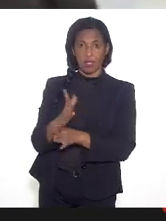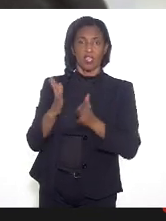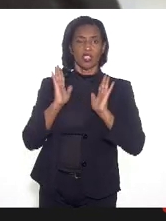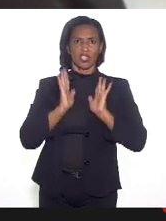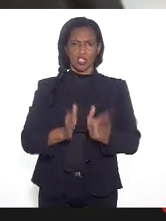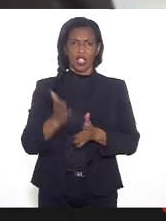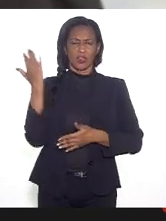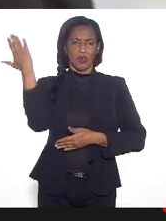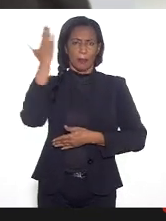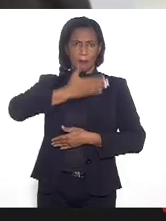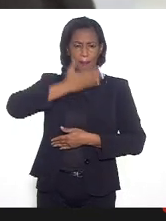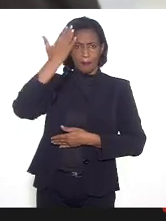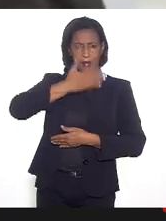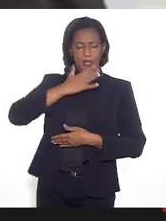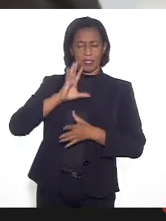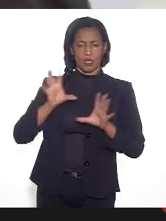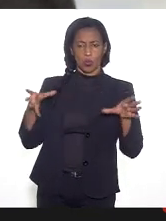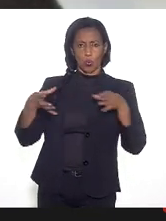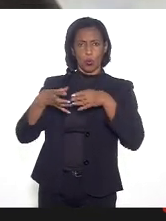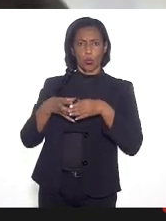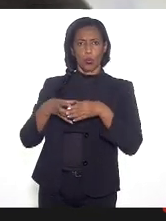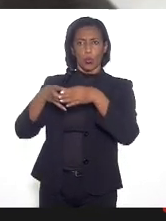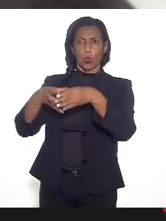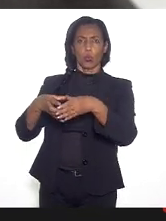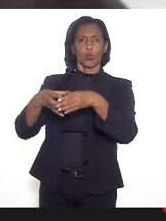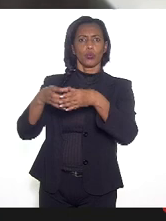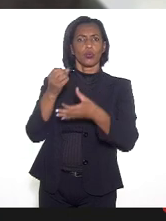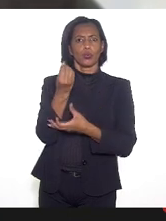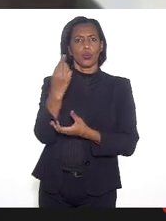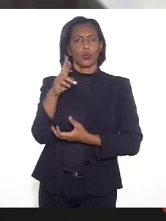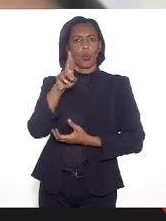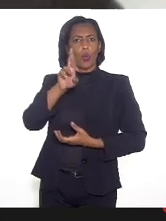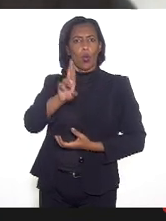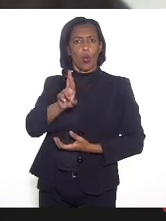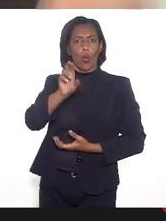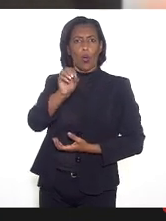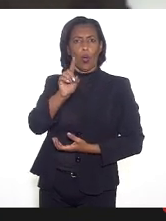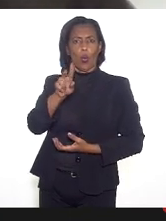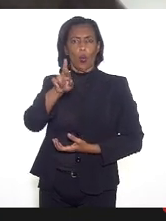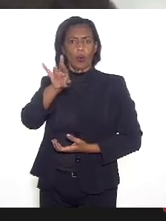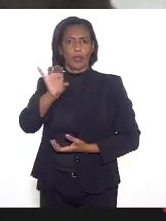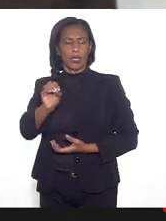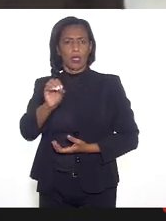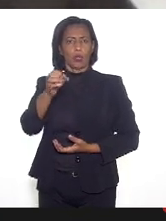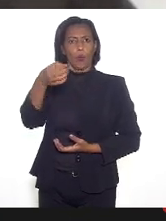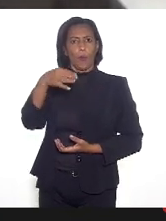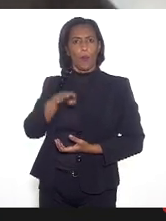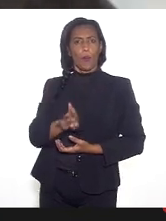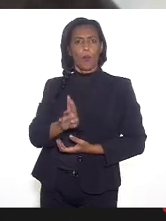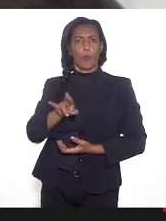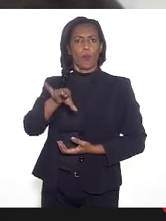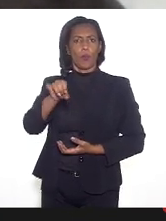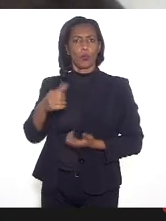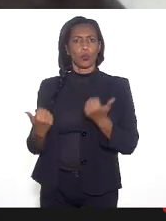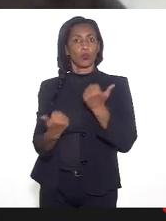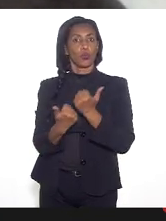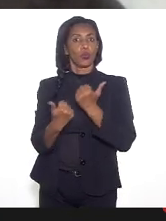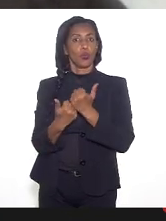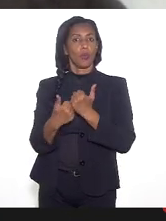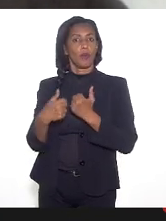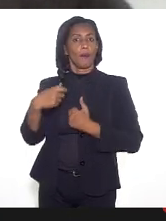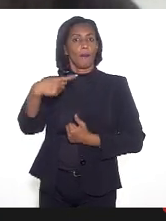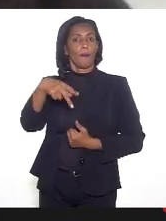tivemos presentes lá, fomos muito bem recebidos pelo doutor Rodrigo, pelo subprocurador, pelo doutor Bruno, pelo subprocurador e pelo doutor